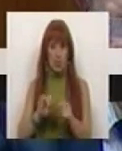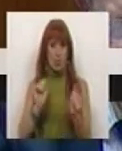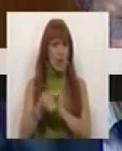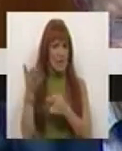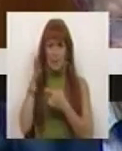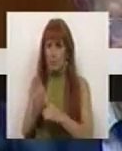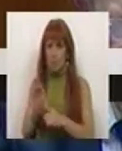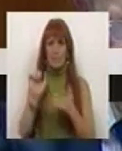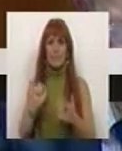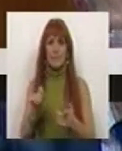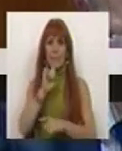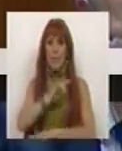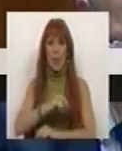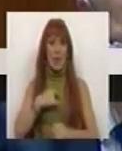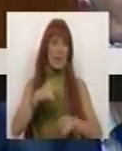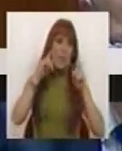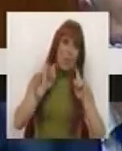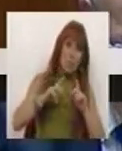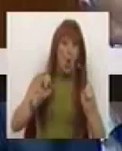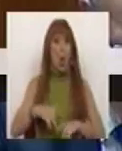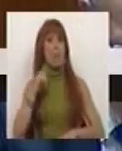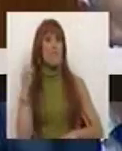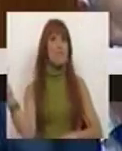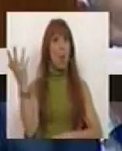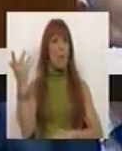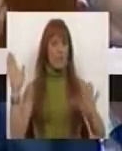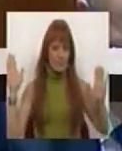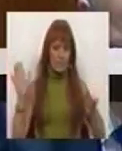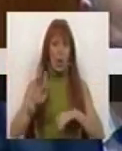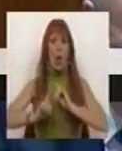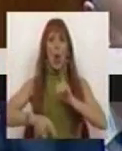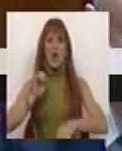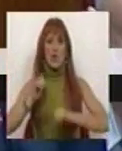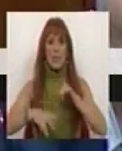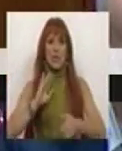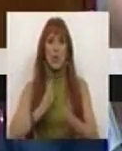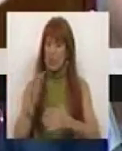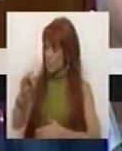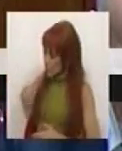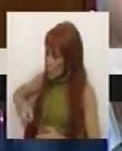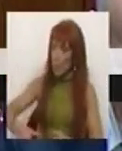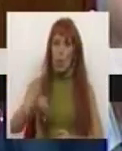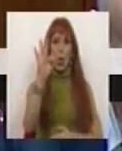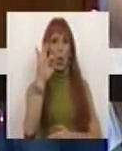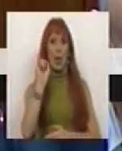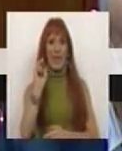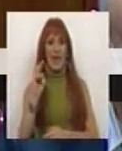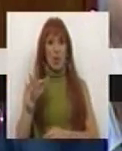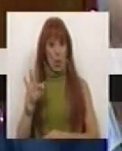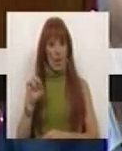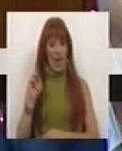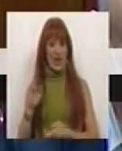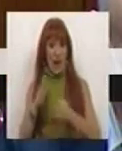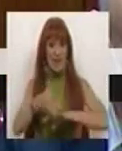de paradigma que pode ser dramática ou virtuosa, relativamente àquilo que aconteceu nos últimos 40 anos. Durante 40